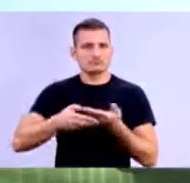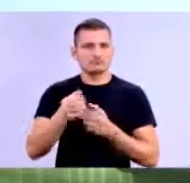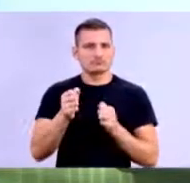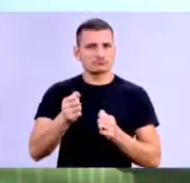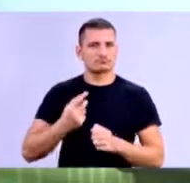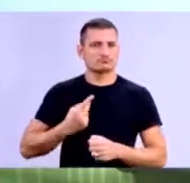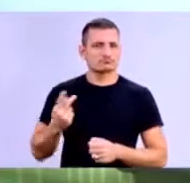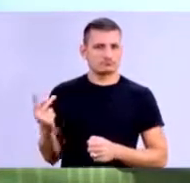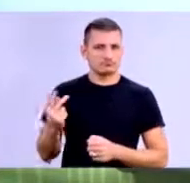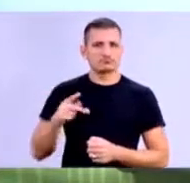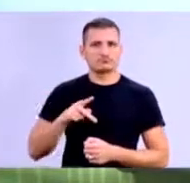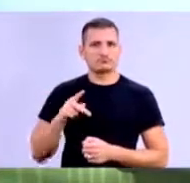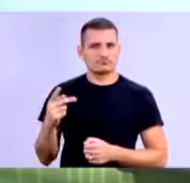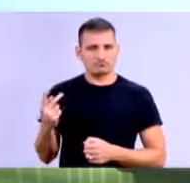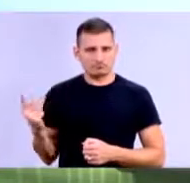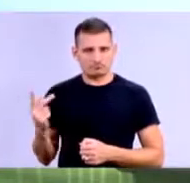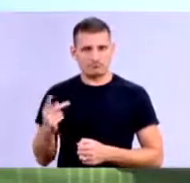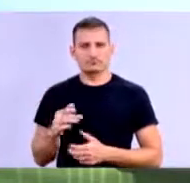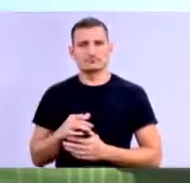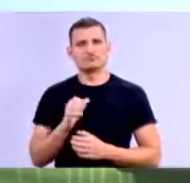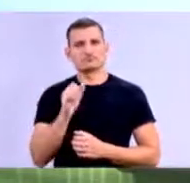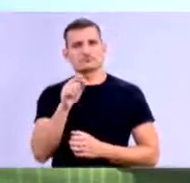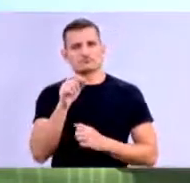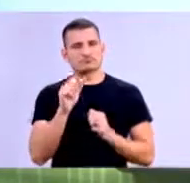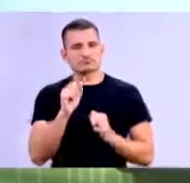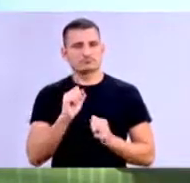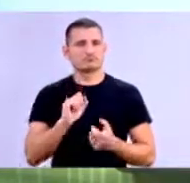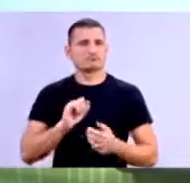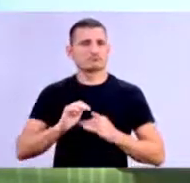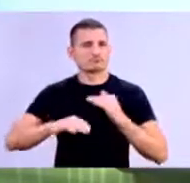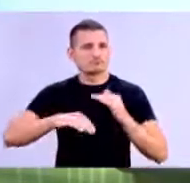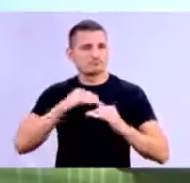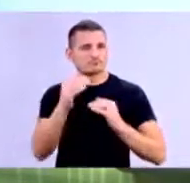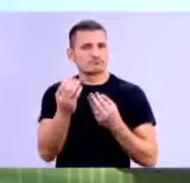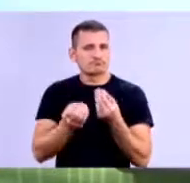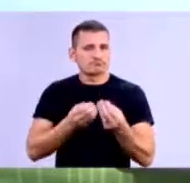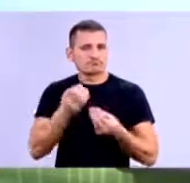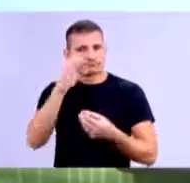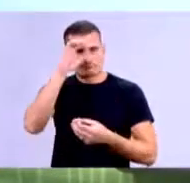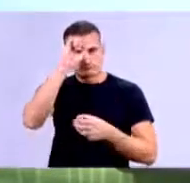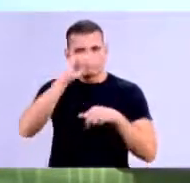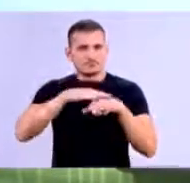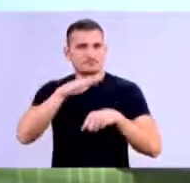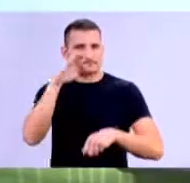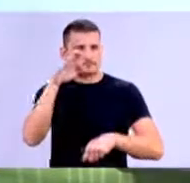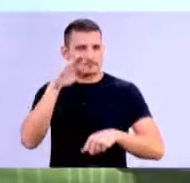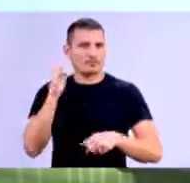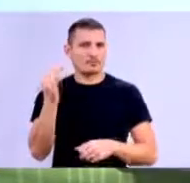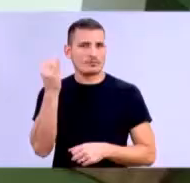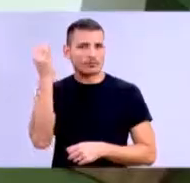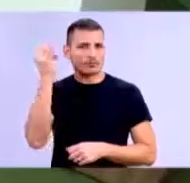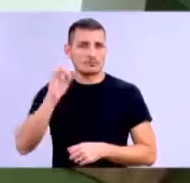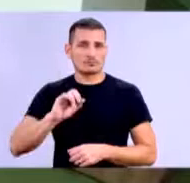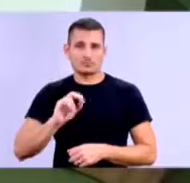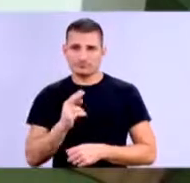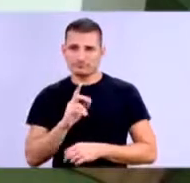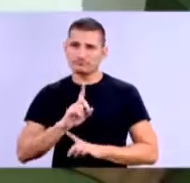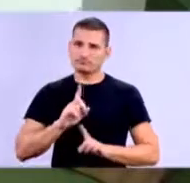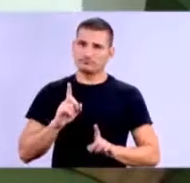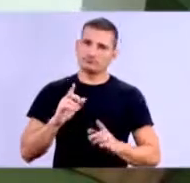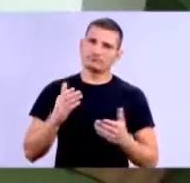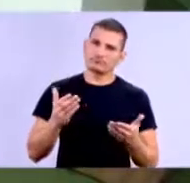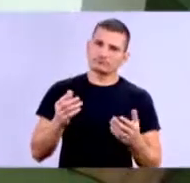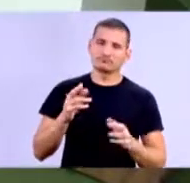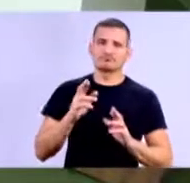aqui. Imagina, você pode construir e aprender cada vez mais. Importante ou não, professora?